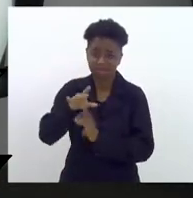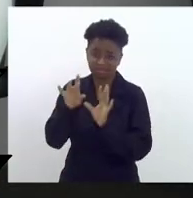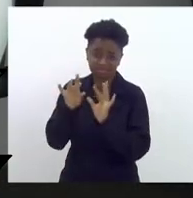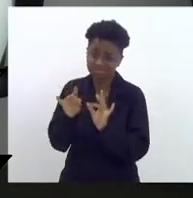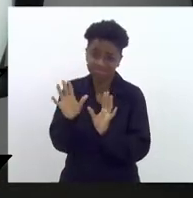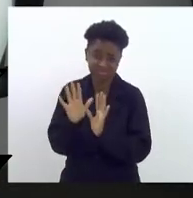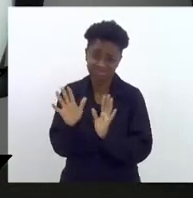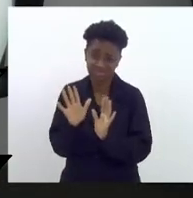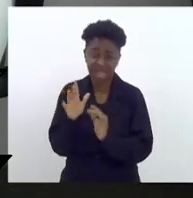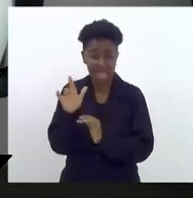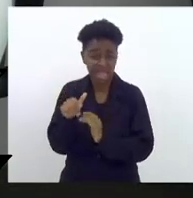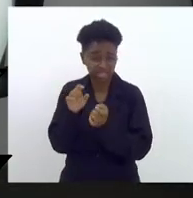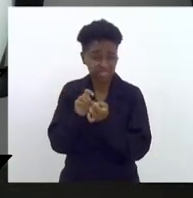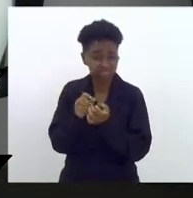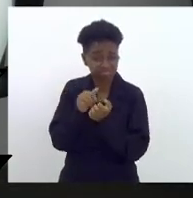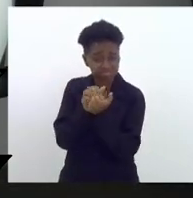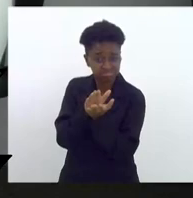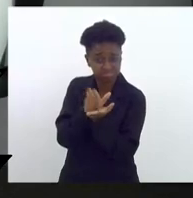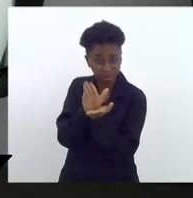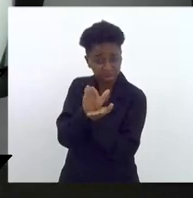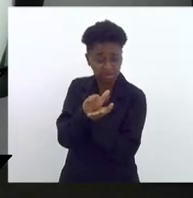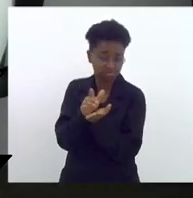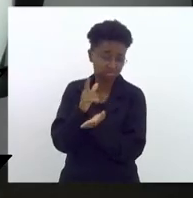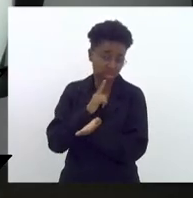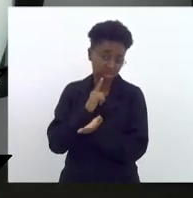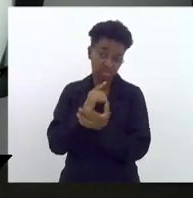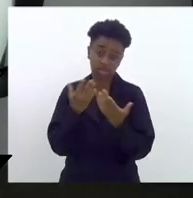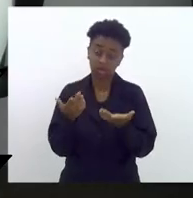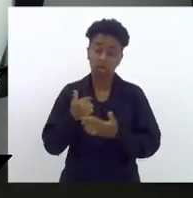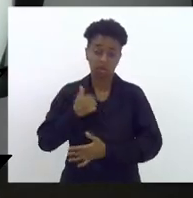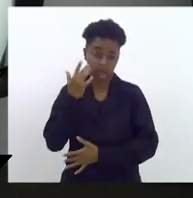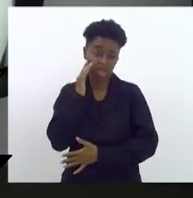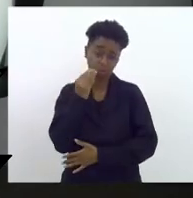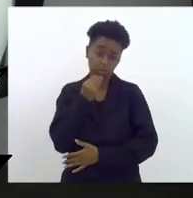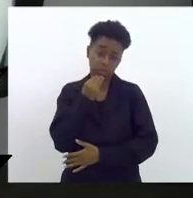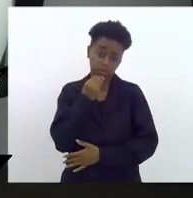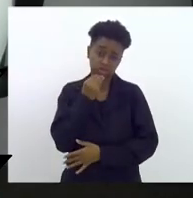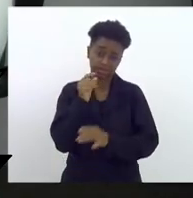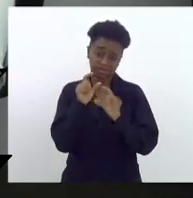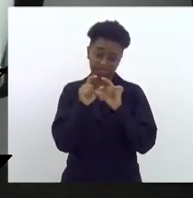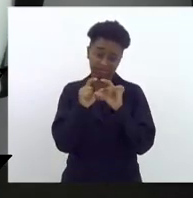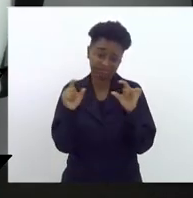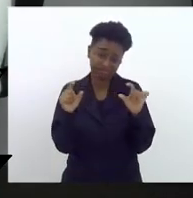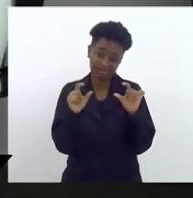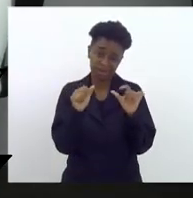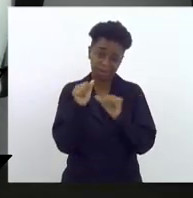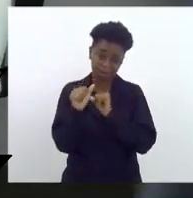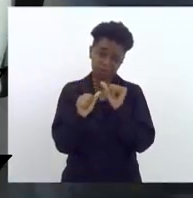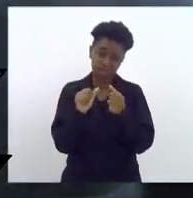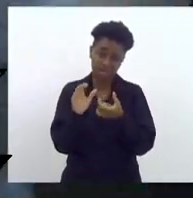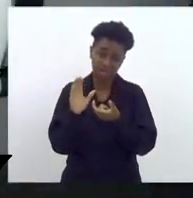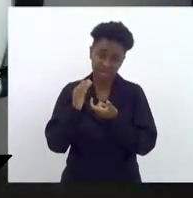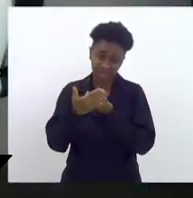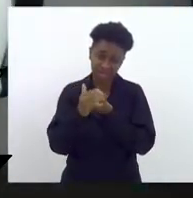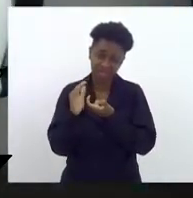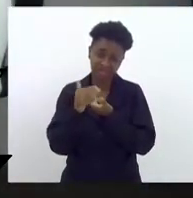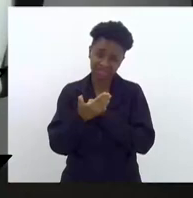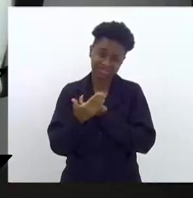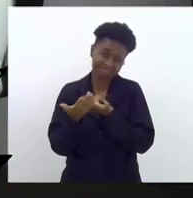é solta né Eu acho que podia trocar esse termo por algo mais